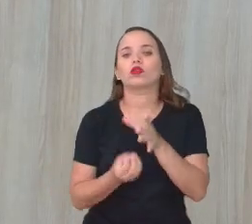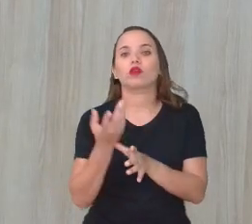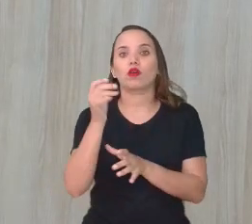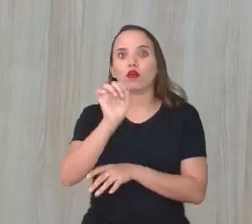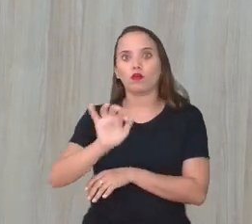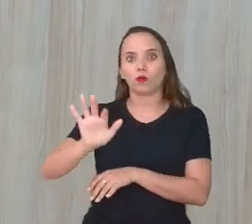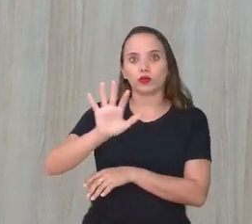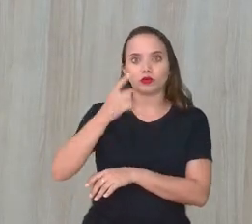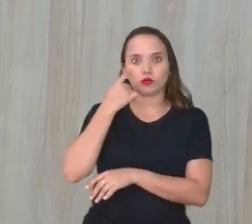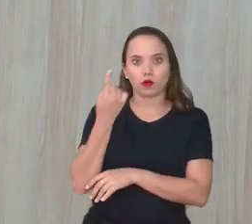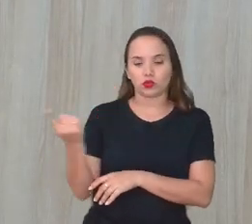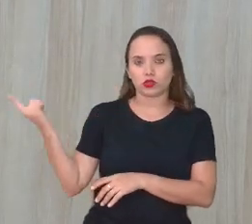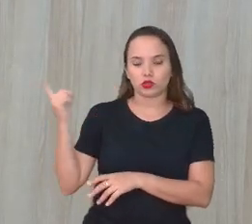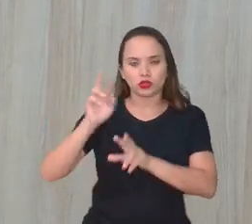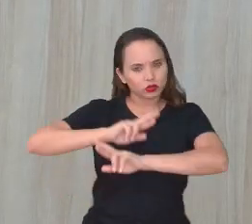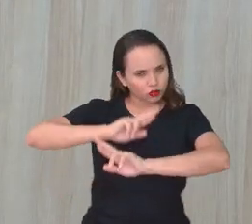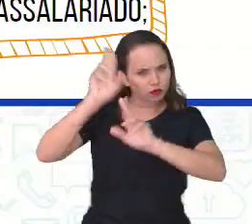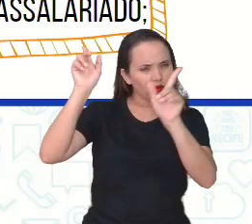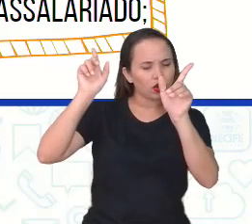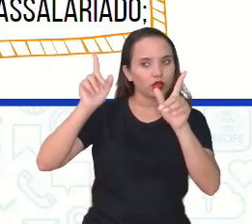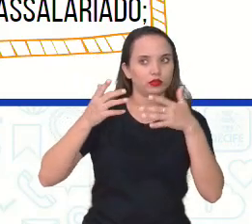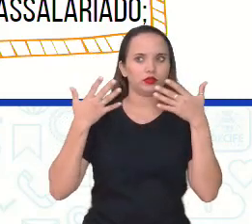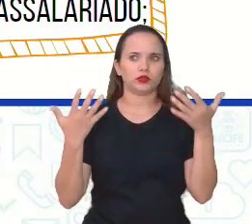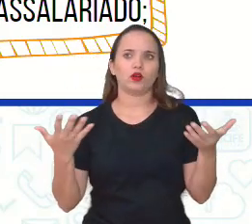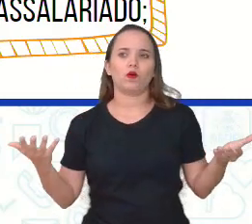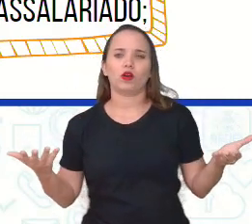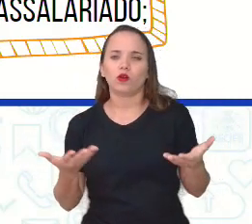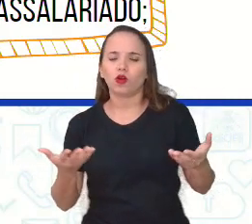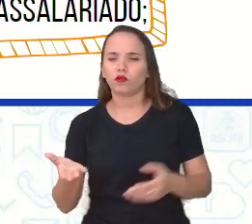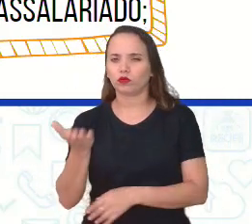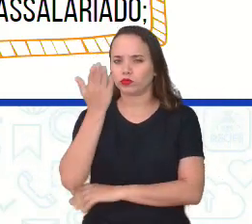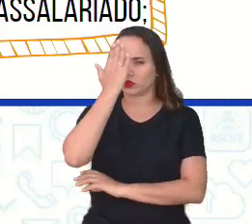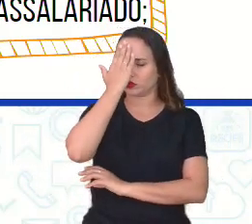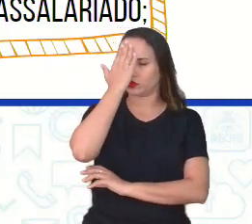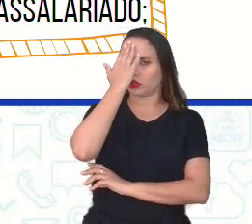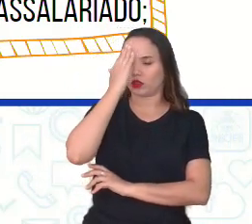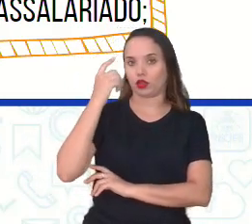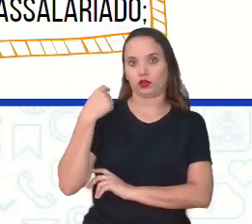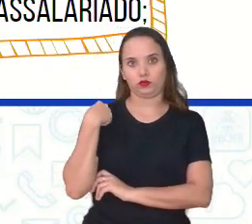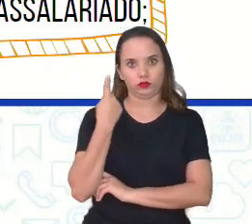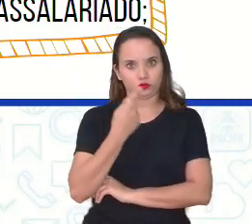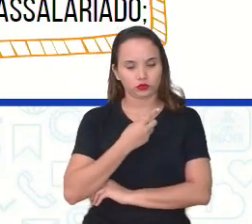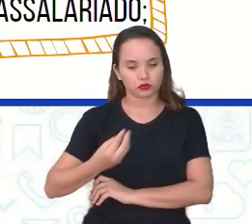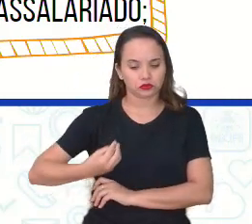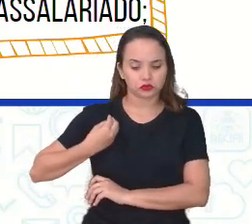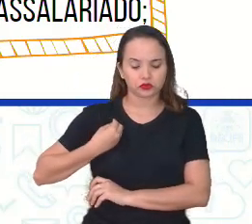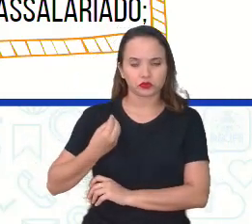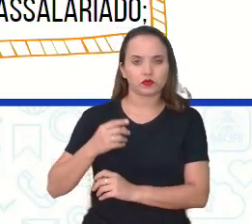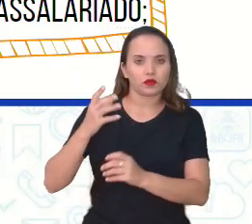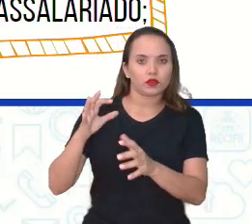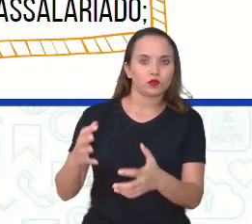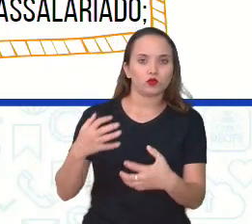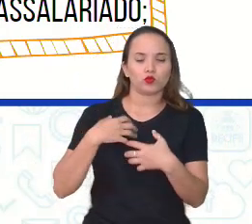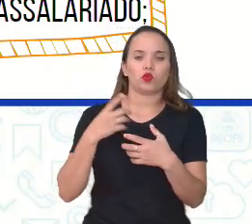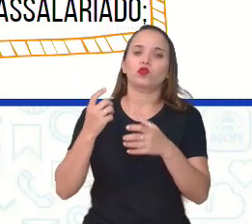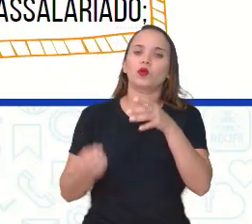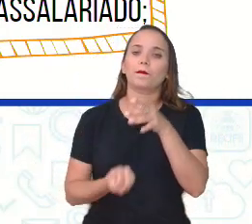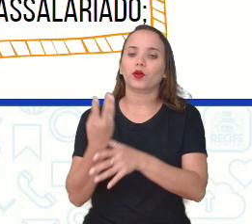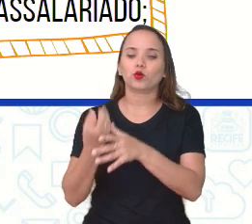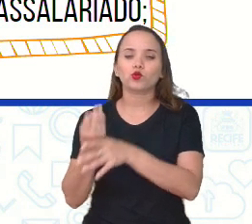Vamos começar entendendo que a gente vive no modo de produção